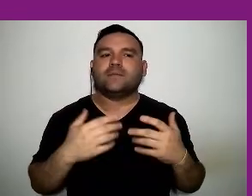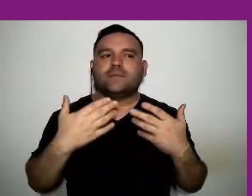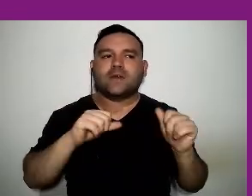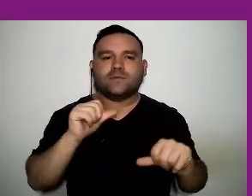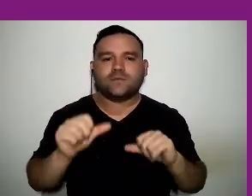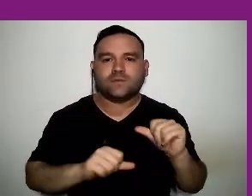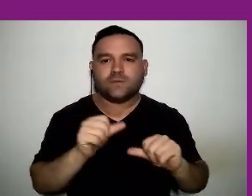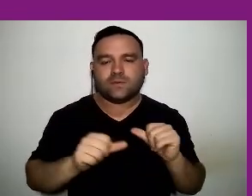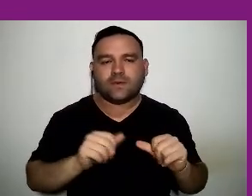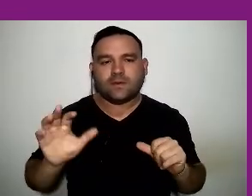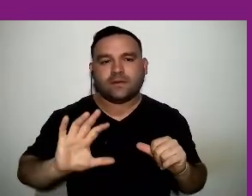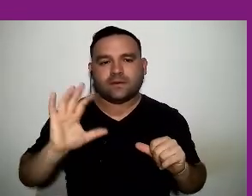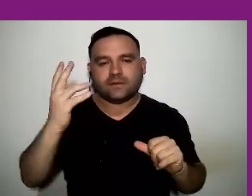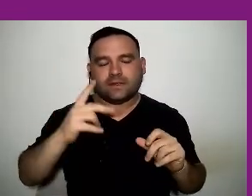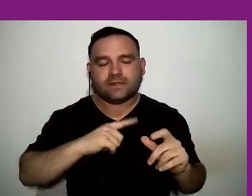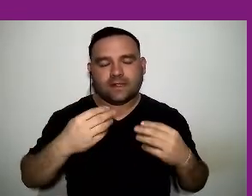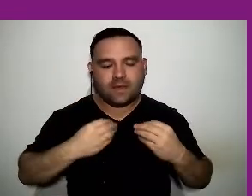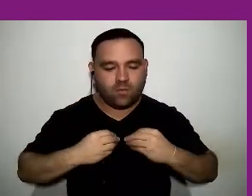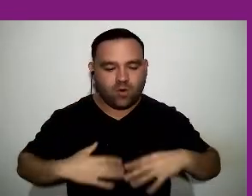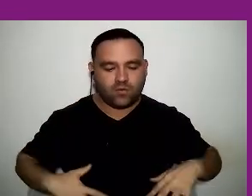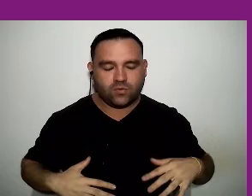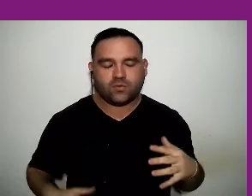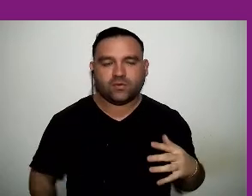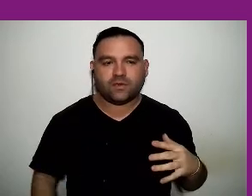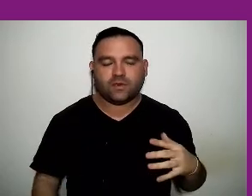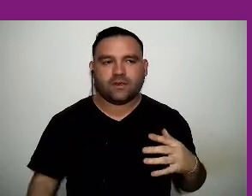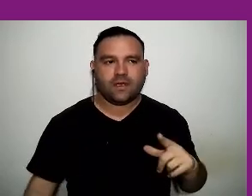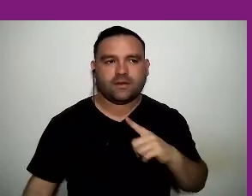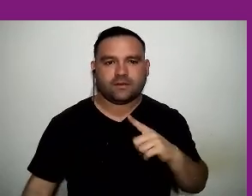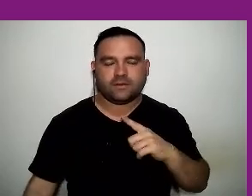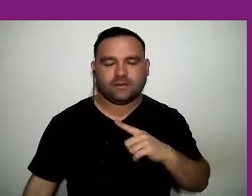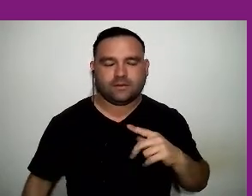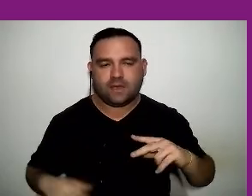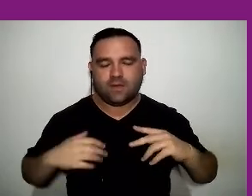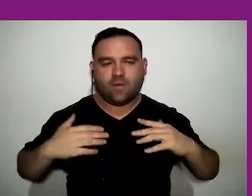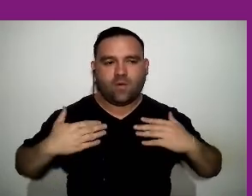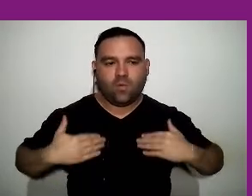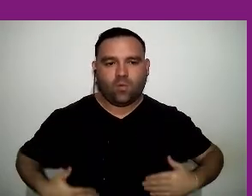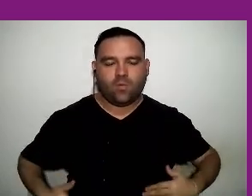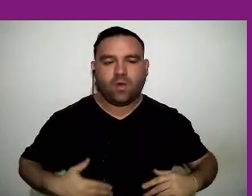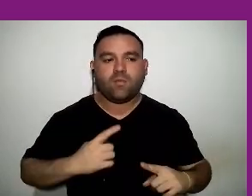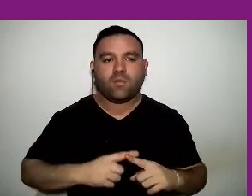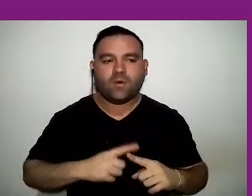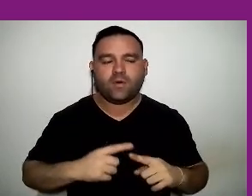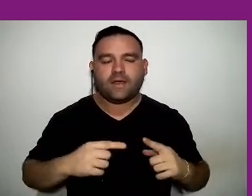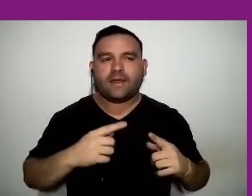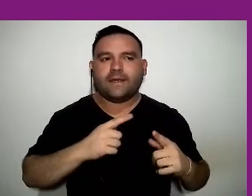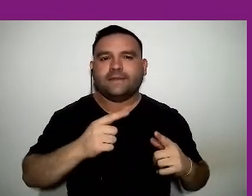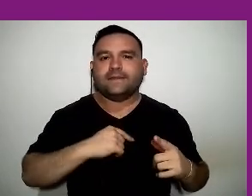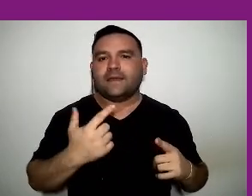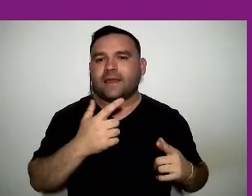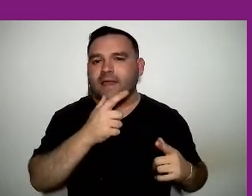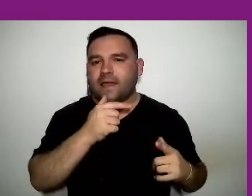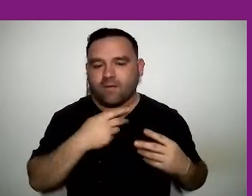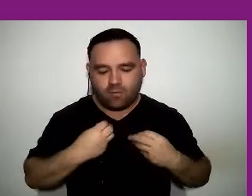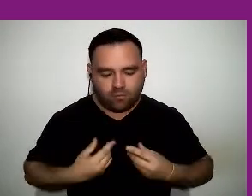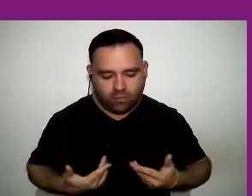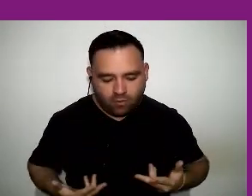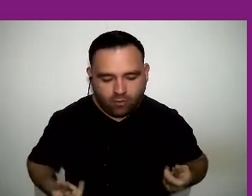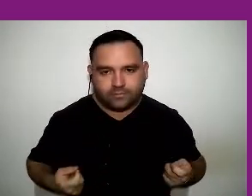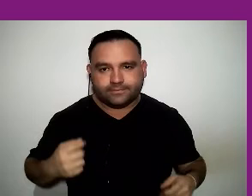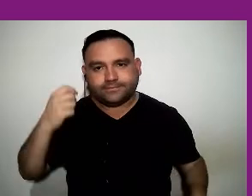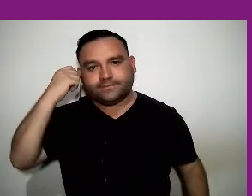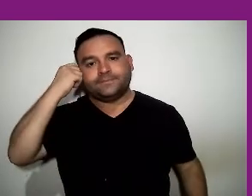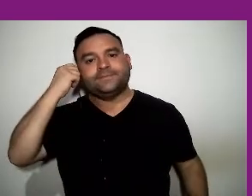reverter essa situação de extremo colapso que o pulmão foi acometido porque extravasou líquido e alterou a